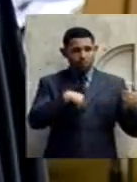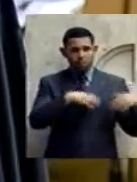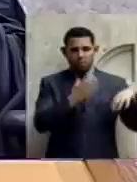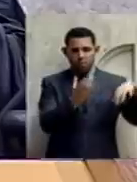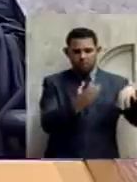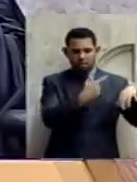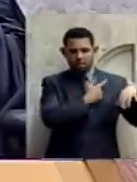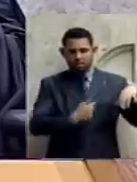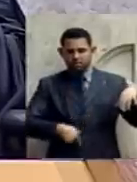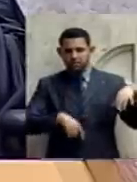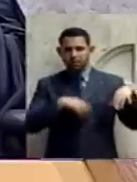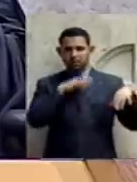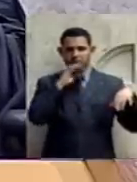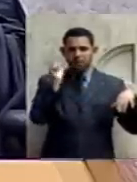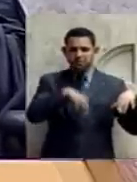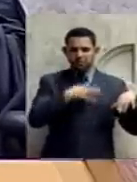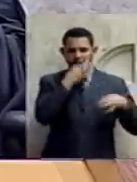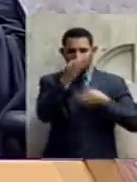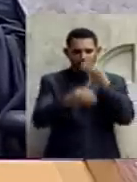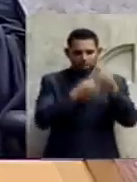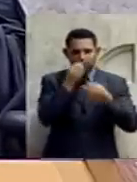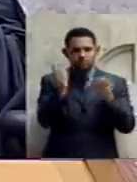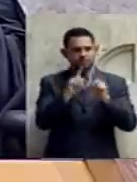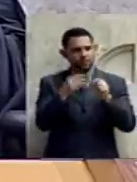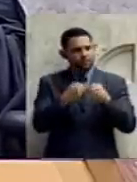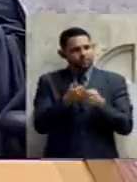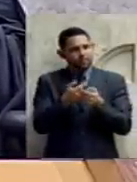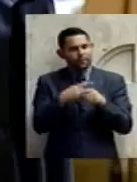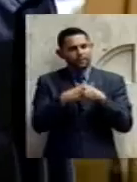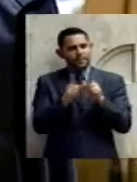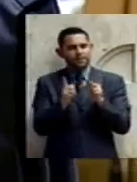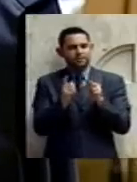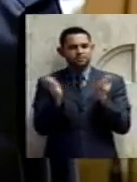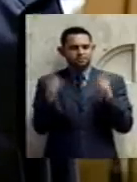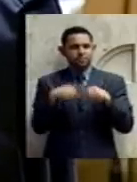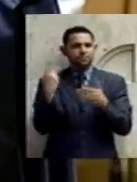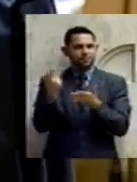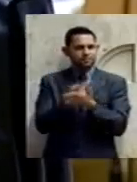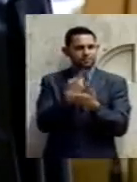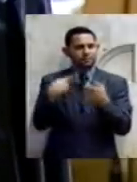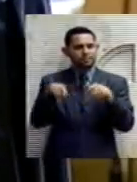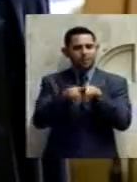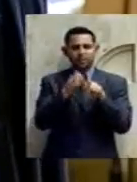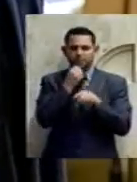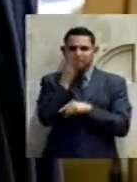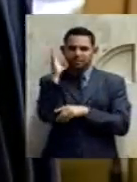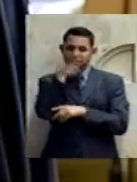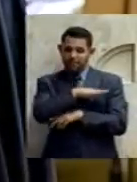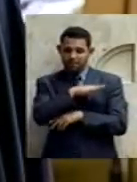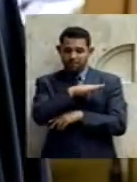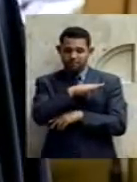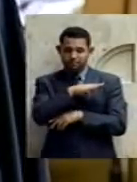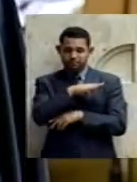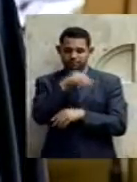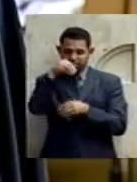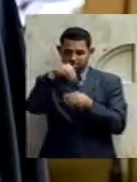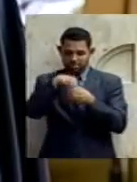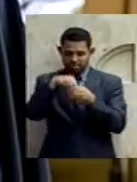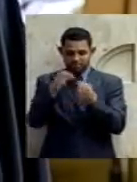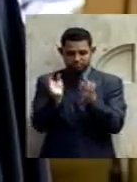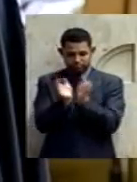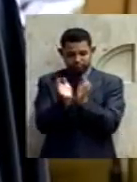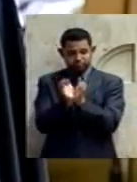está isento de críticas. Tampouco pode se considerar acima do bem e do mal. No centro das